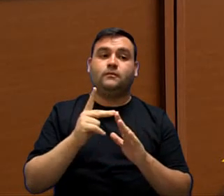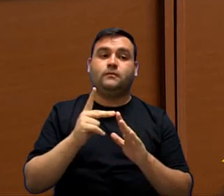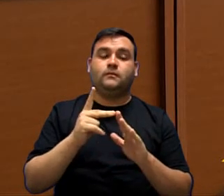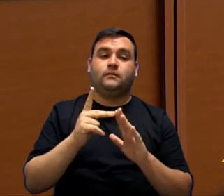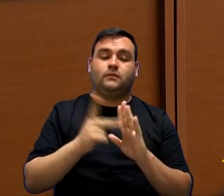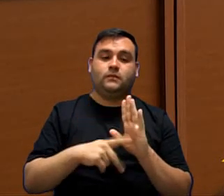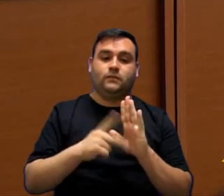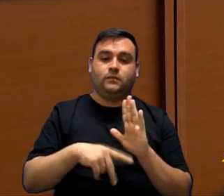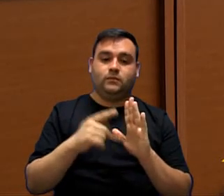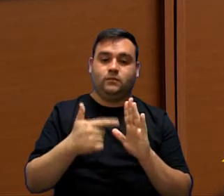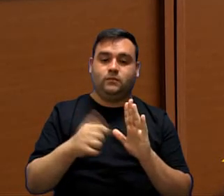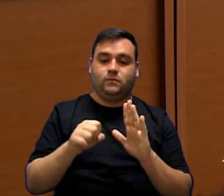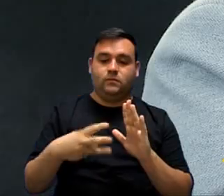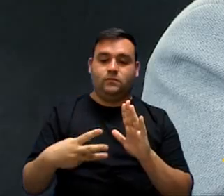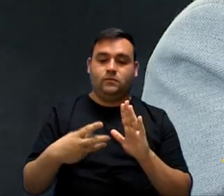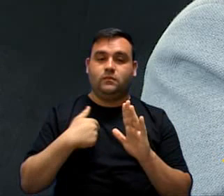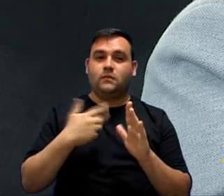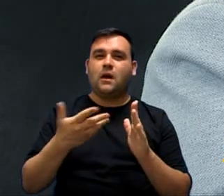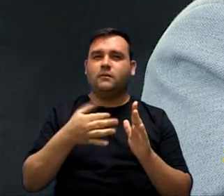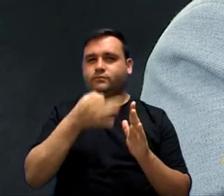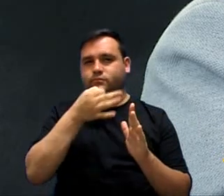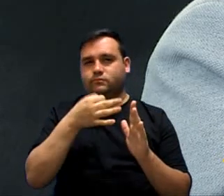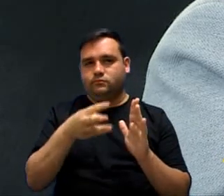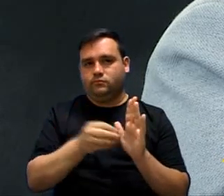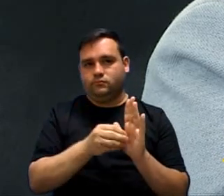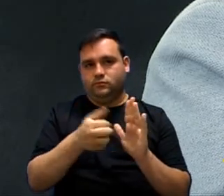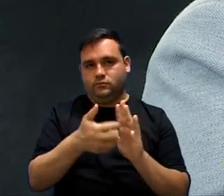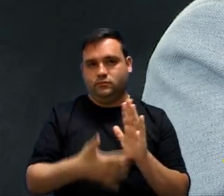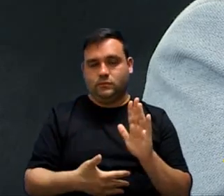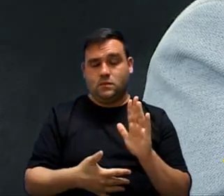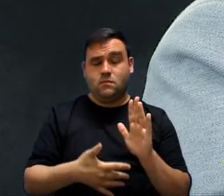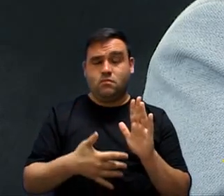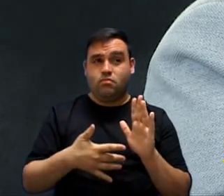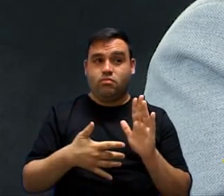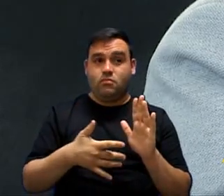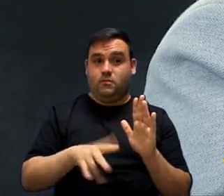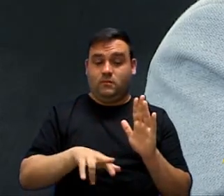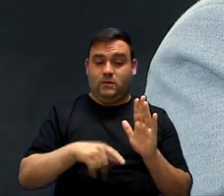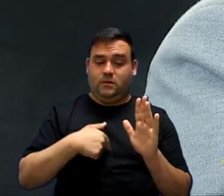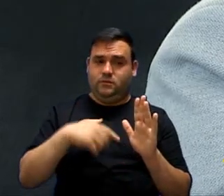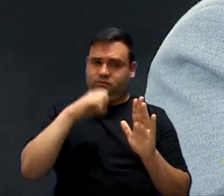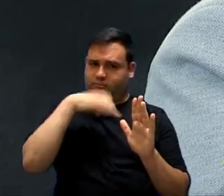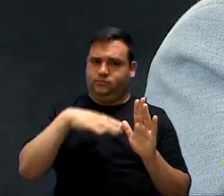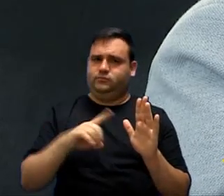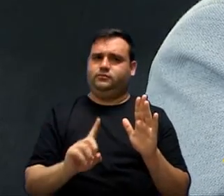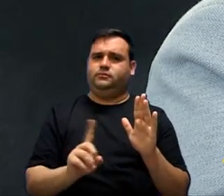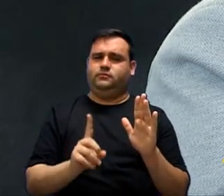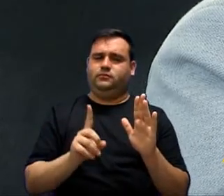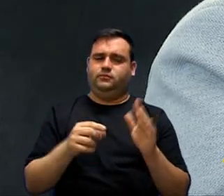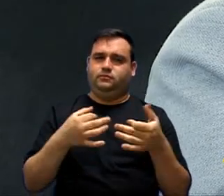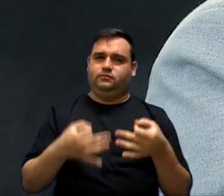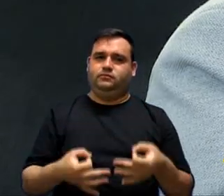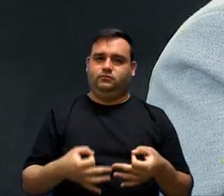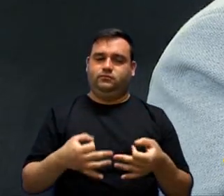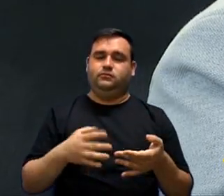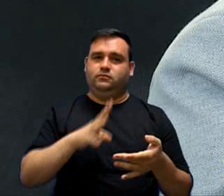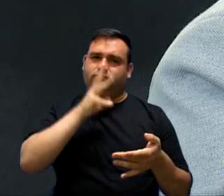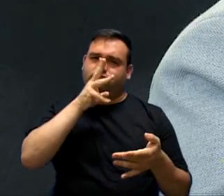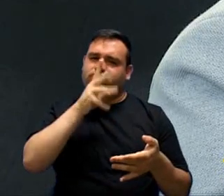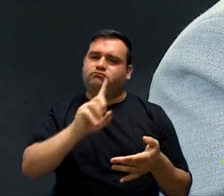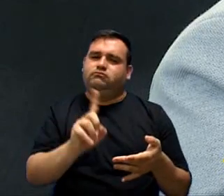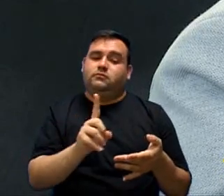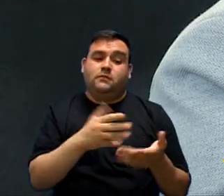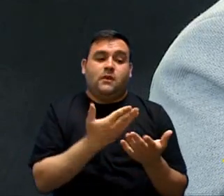única. 283, eu queria fazer um comentário, não sendo deselegante, é claro, mas